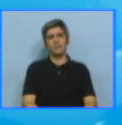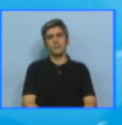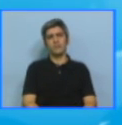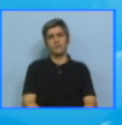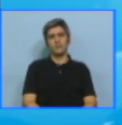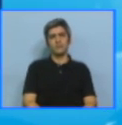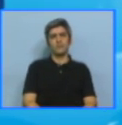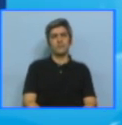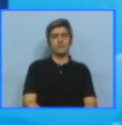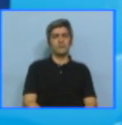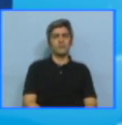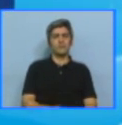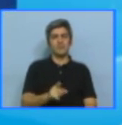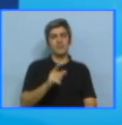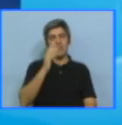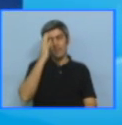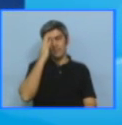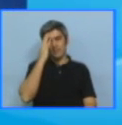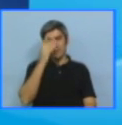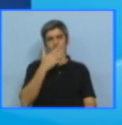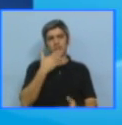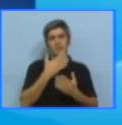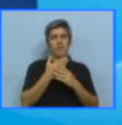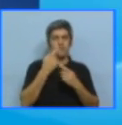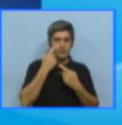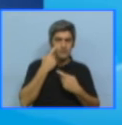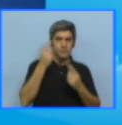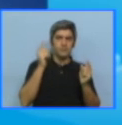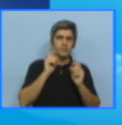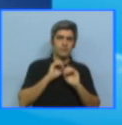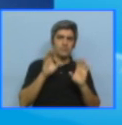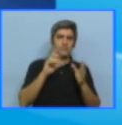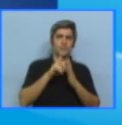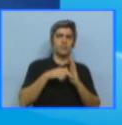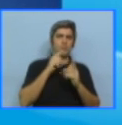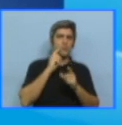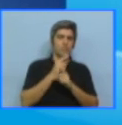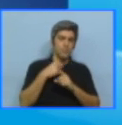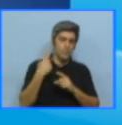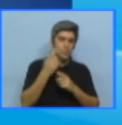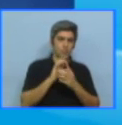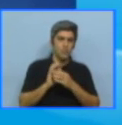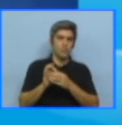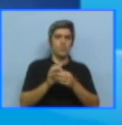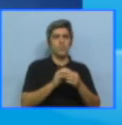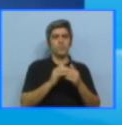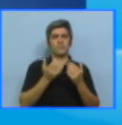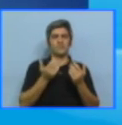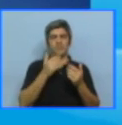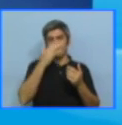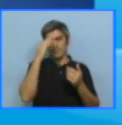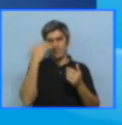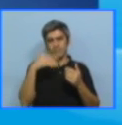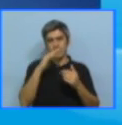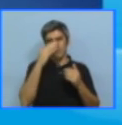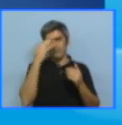Portanto, essa capacidade de projetar em comum, de viver por um projeto comum, é menor, essa